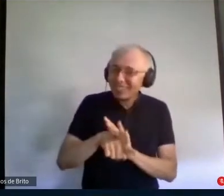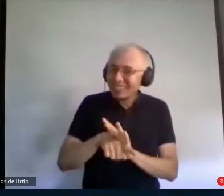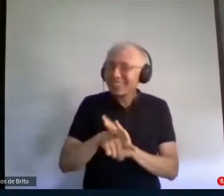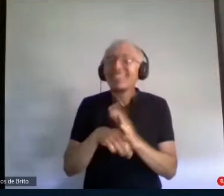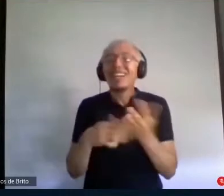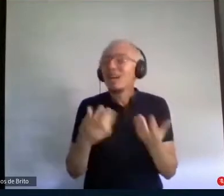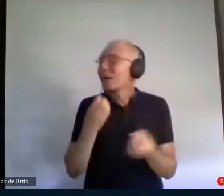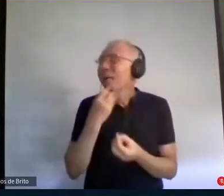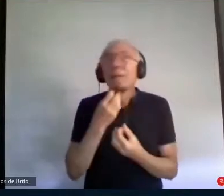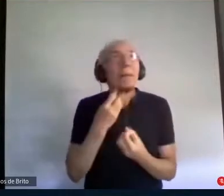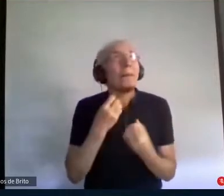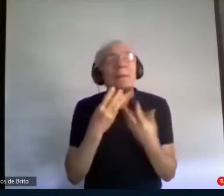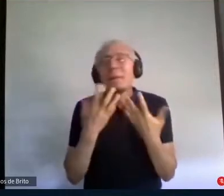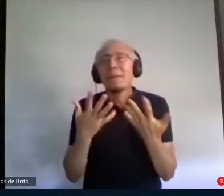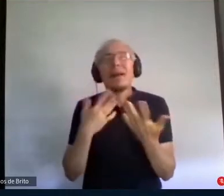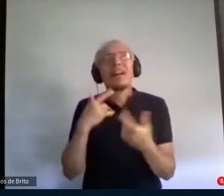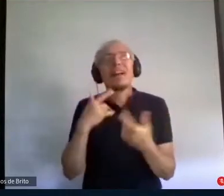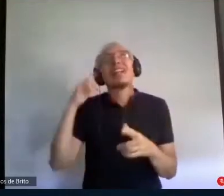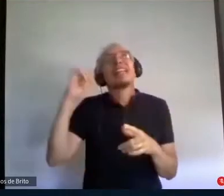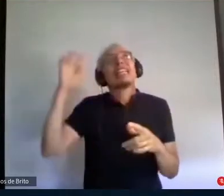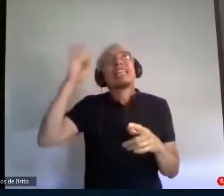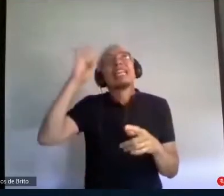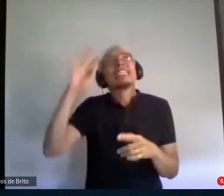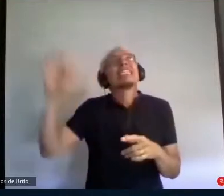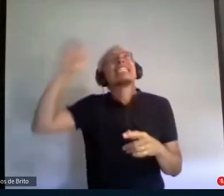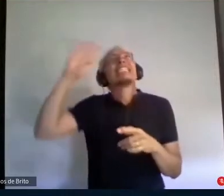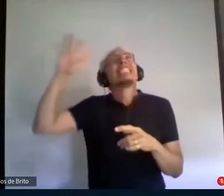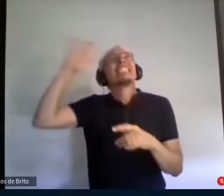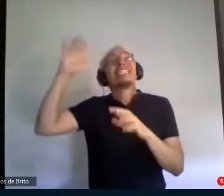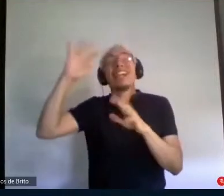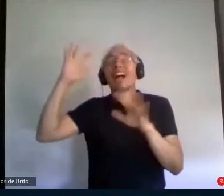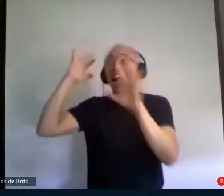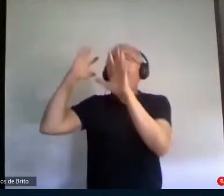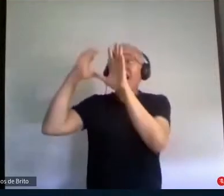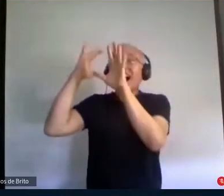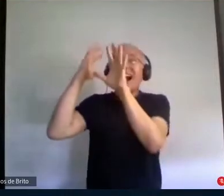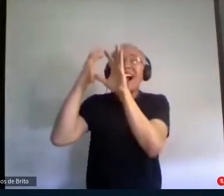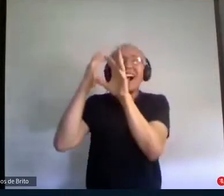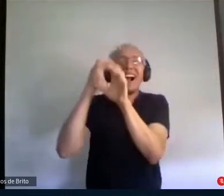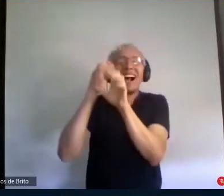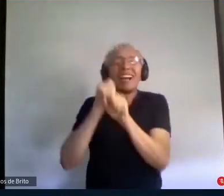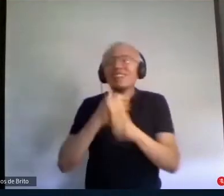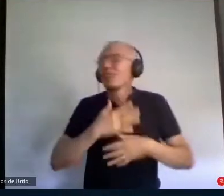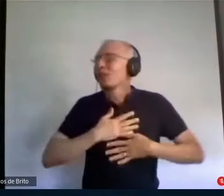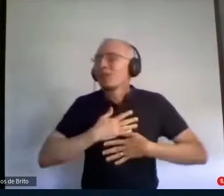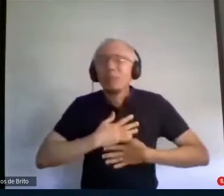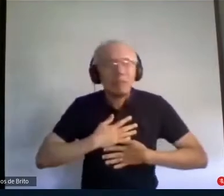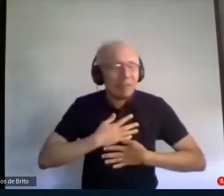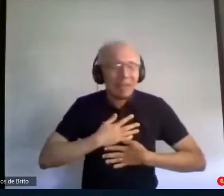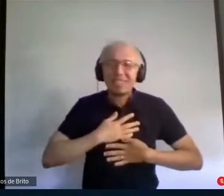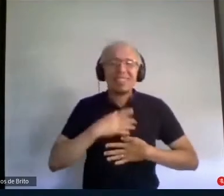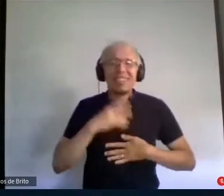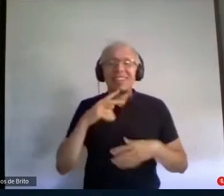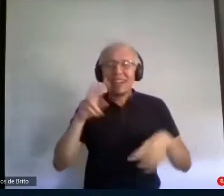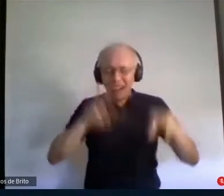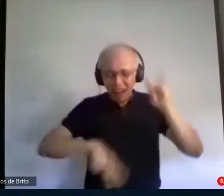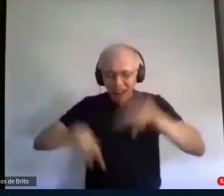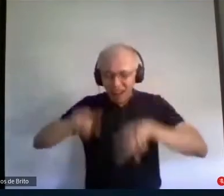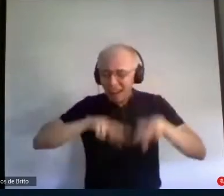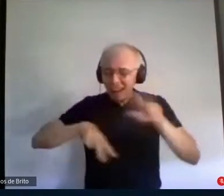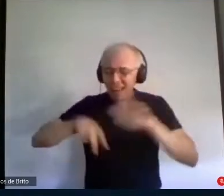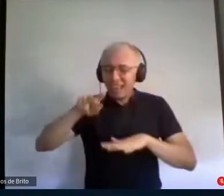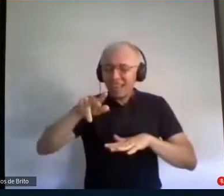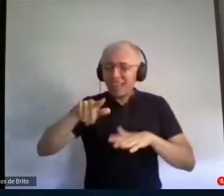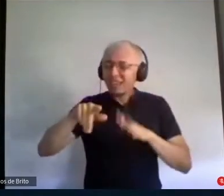Muito bom, muita coisa passou na minha cabeça, né, da sua história. Quer dizer que foi um prazer poder ler o seu